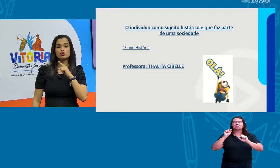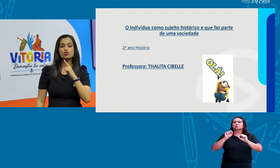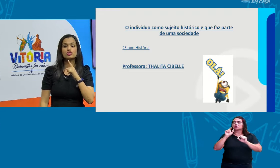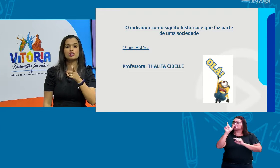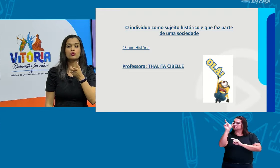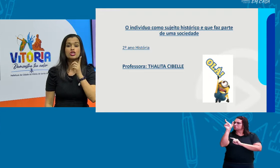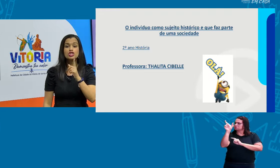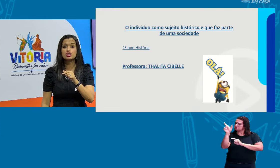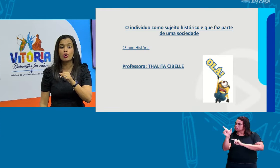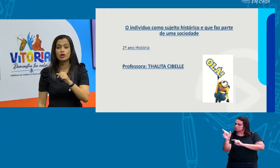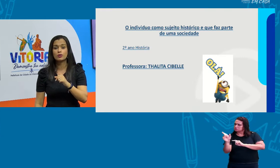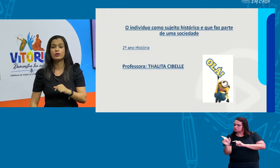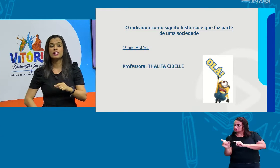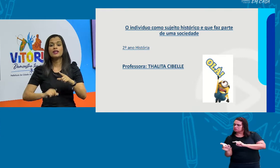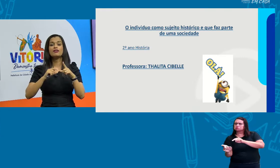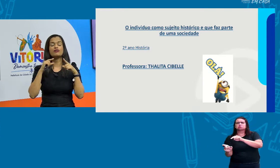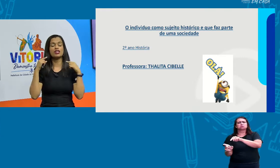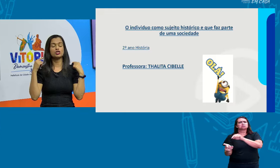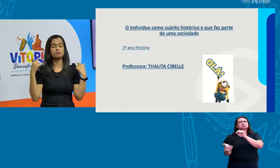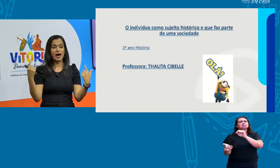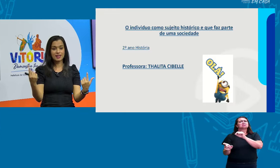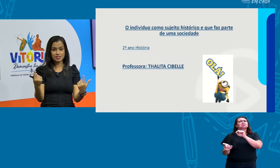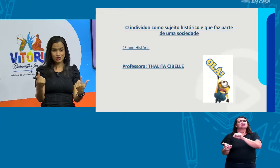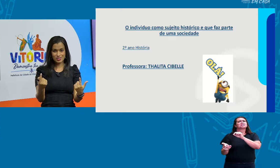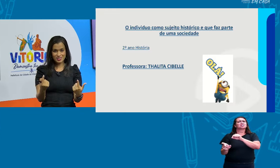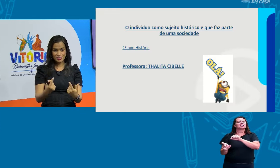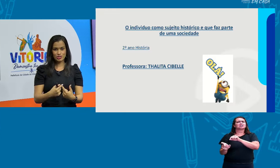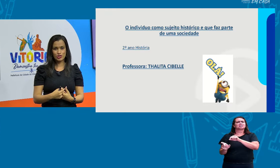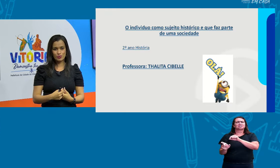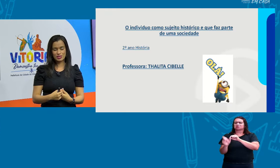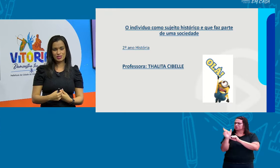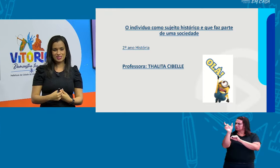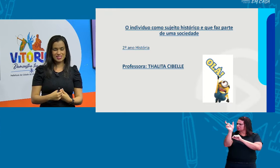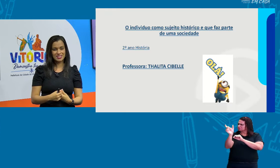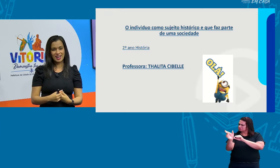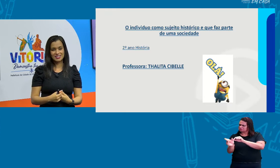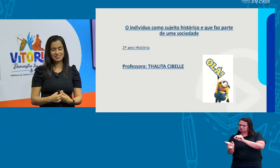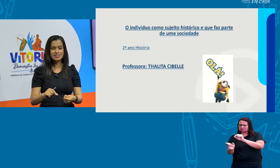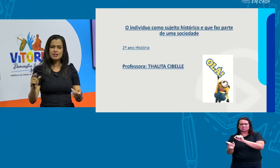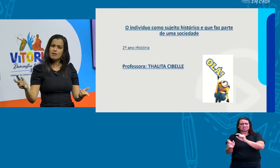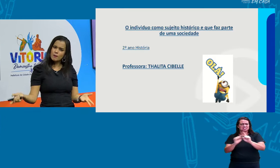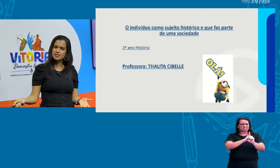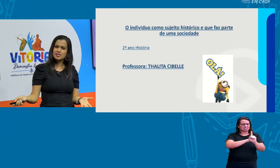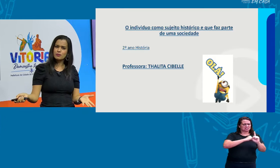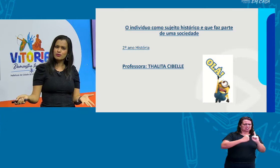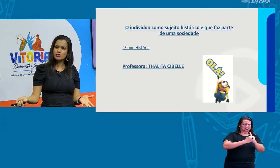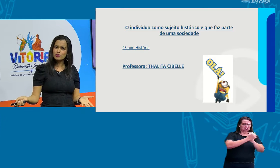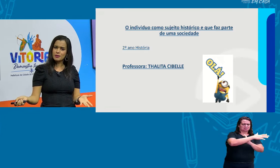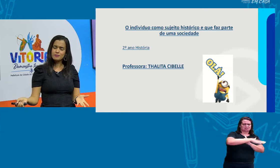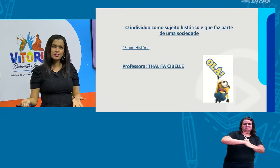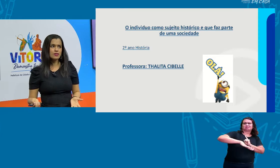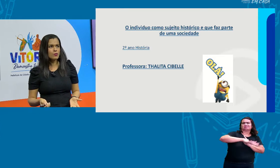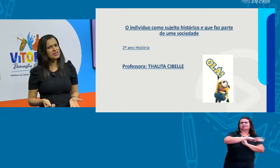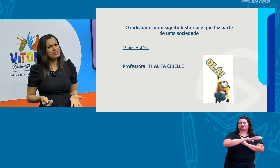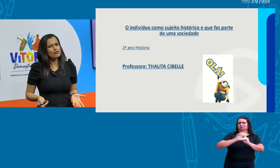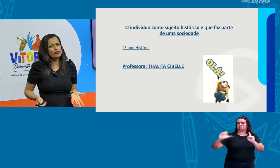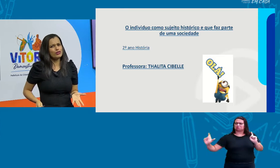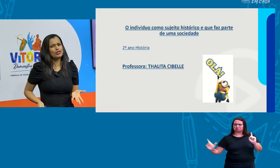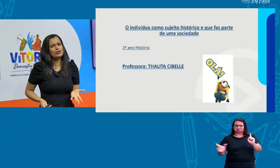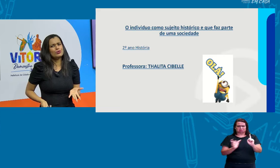como um sujeito histórico e que faz parte de uma sociedade. Como assim, professora?